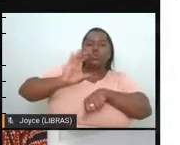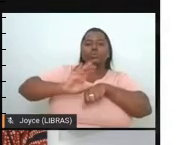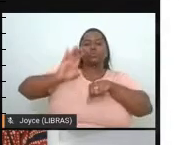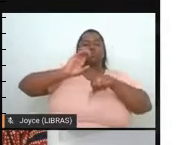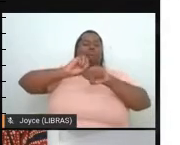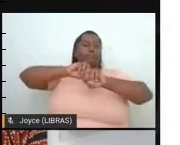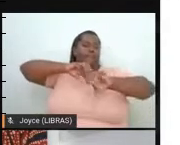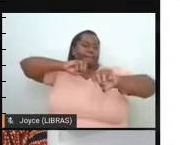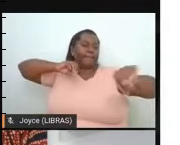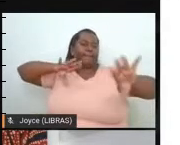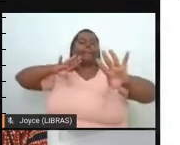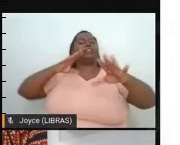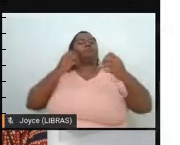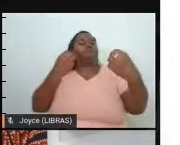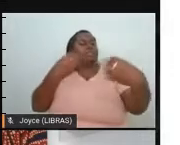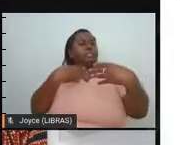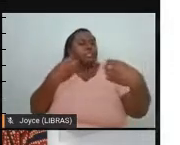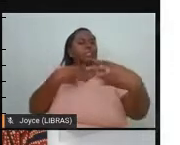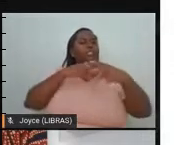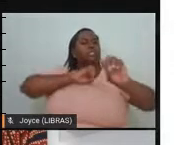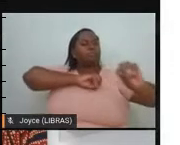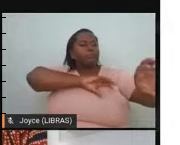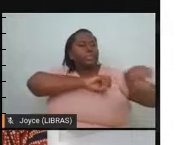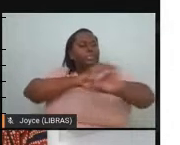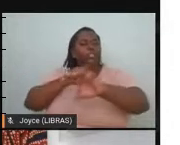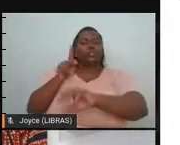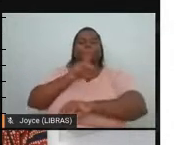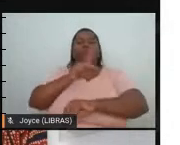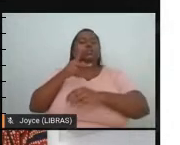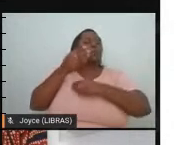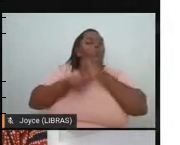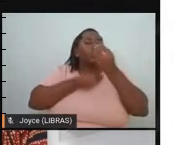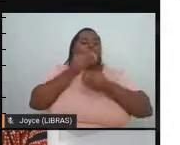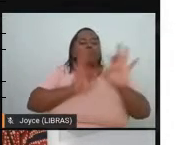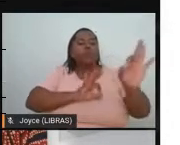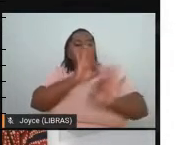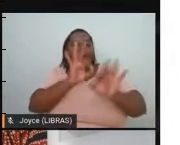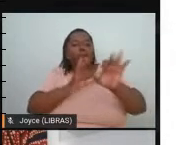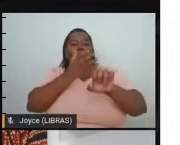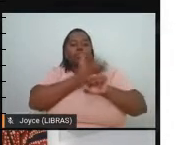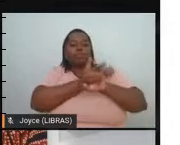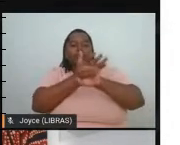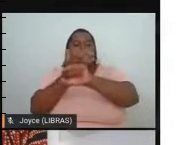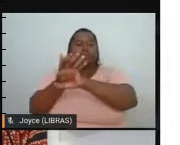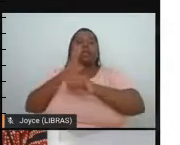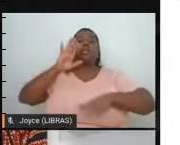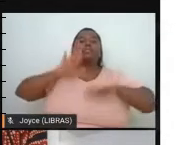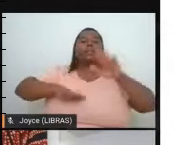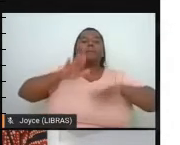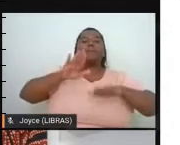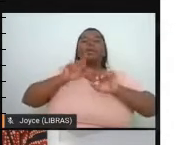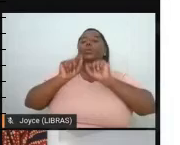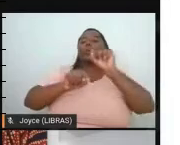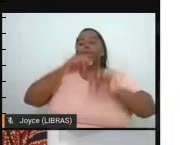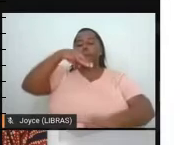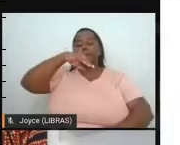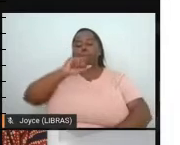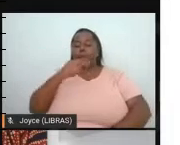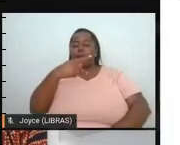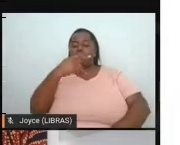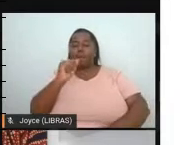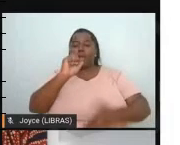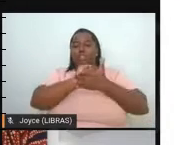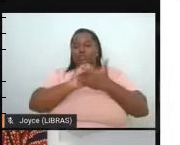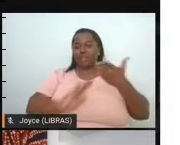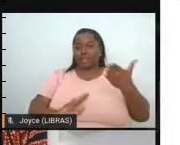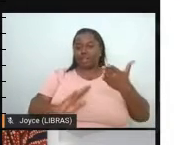né, de preparar essas disciplinas conforme um mapa de atividades. Então, as nossas disciplinas não vão mais ser